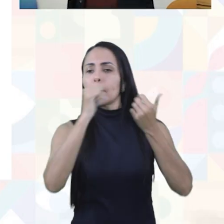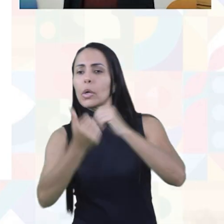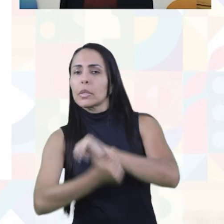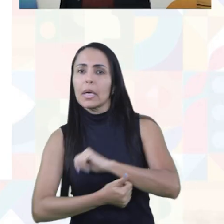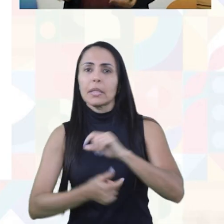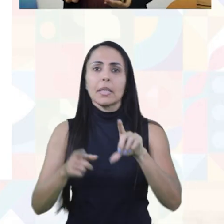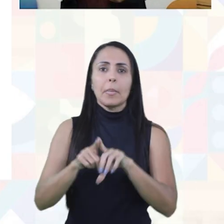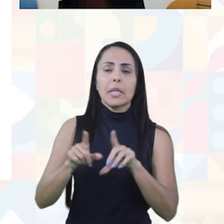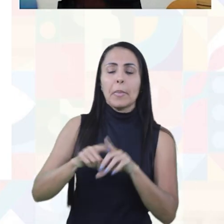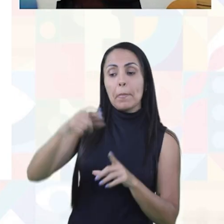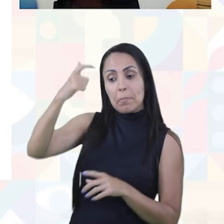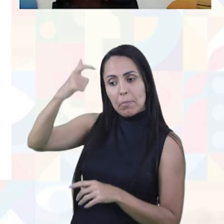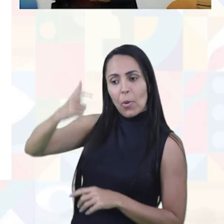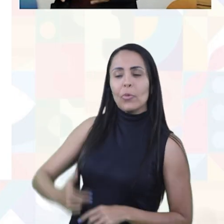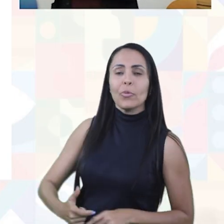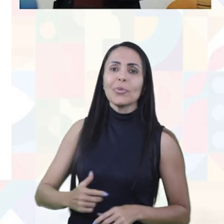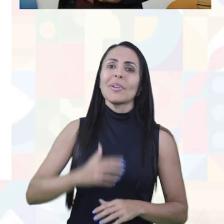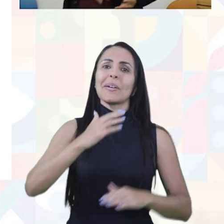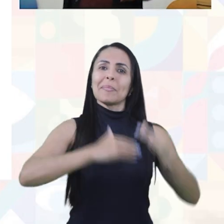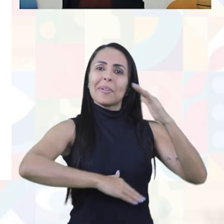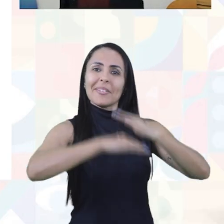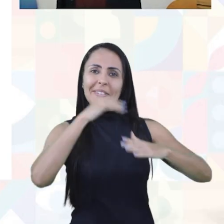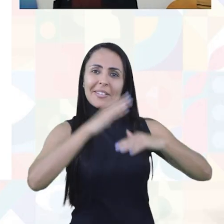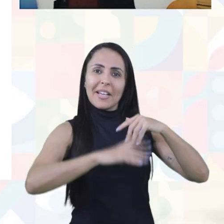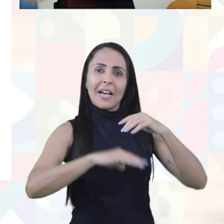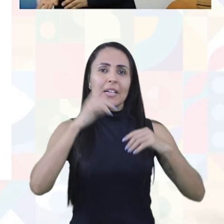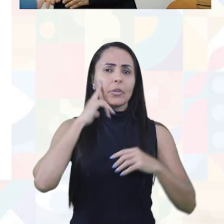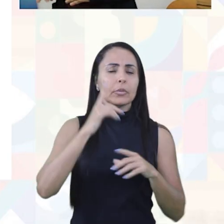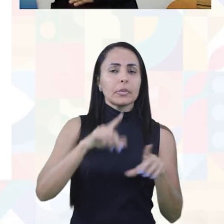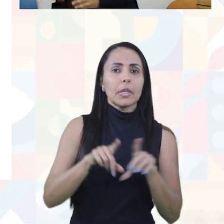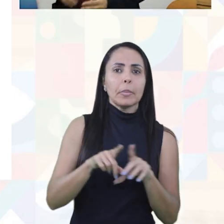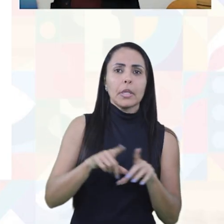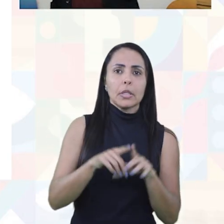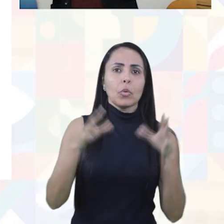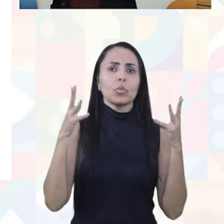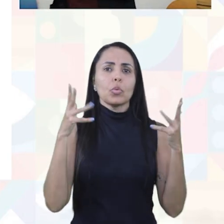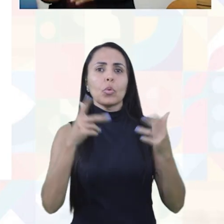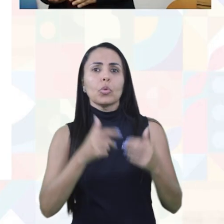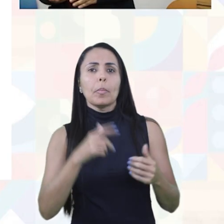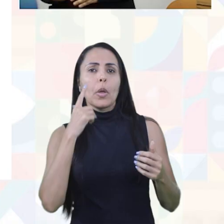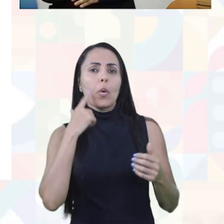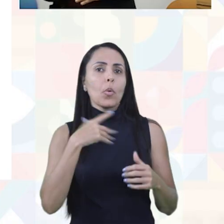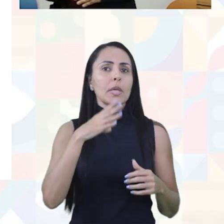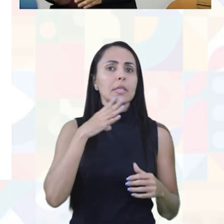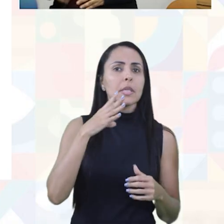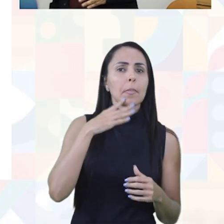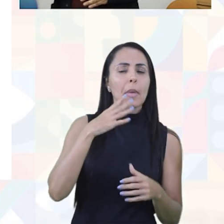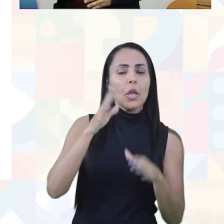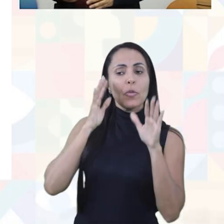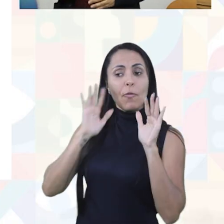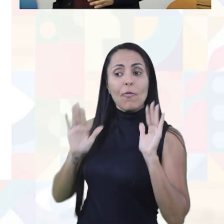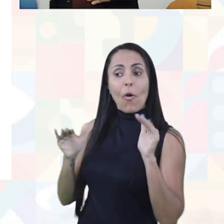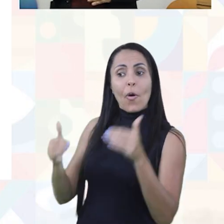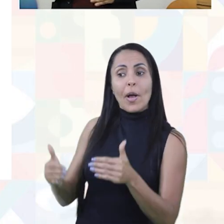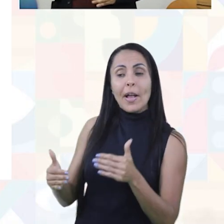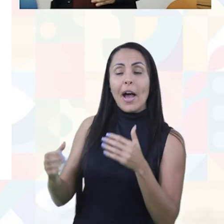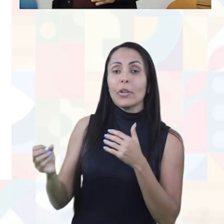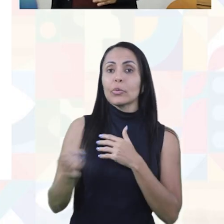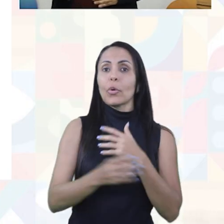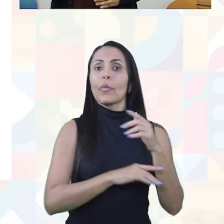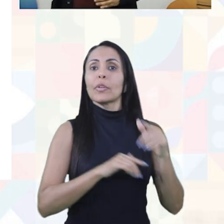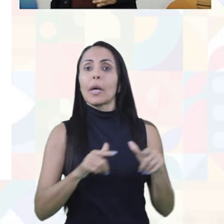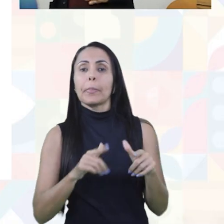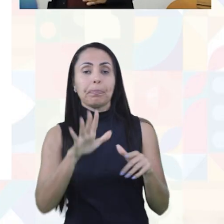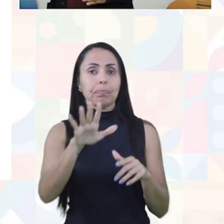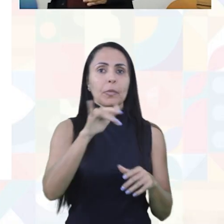Da minha postura profissional e inclinar todo o meu conhecimento para aquela nova área que eu quero, por exemplo,